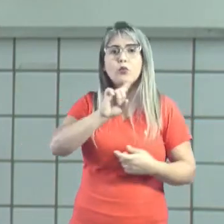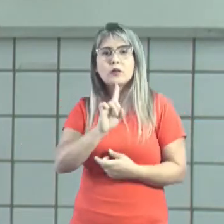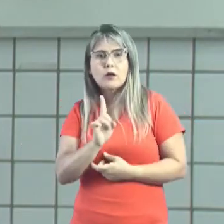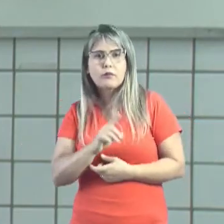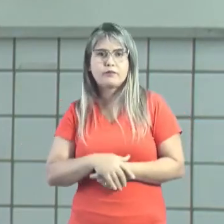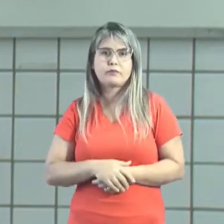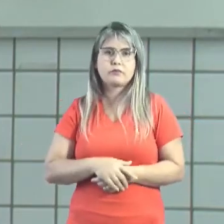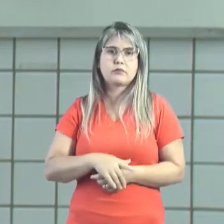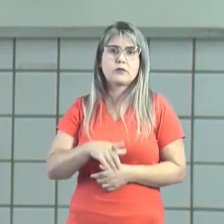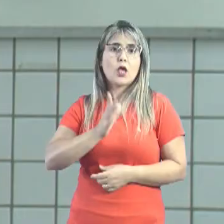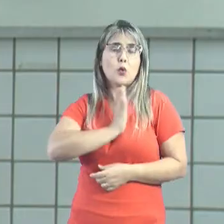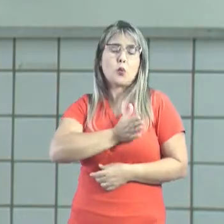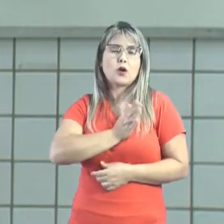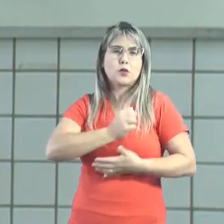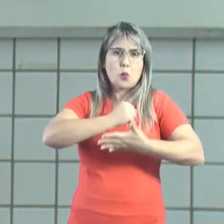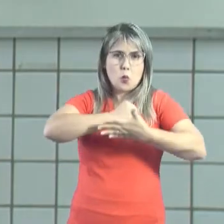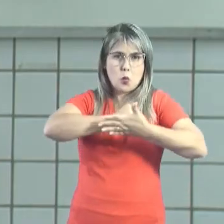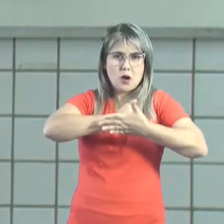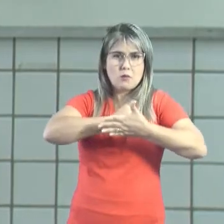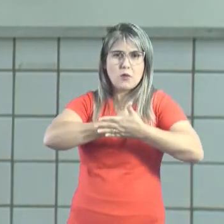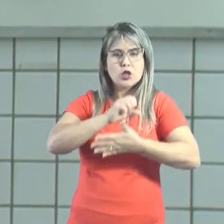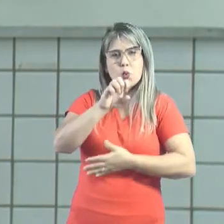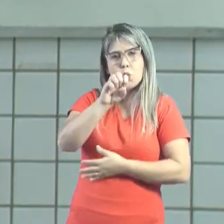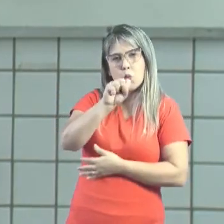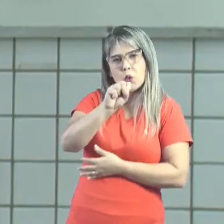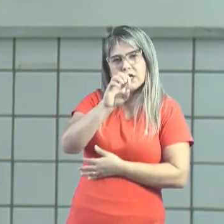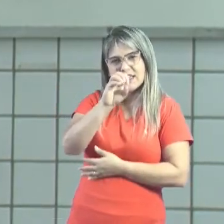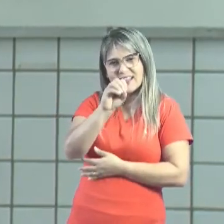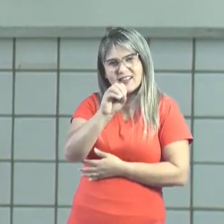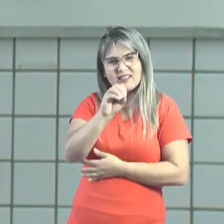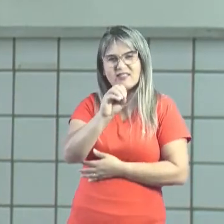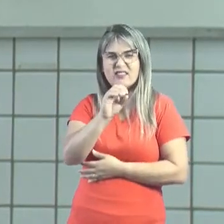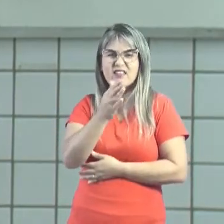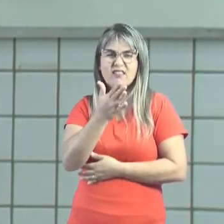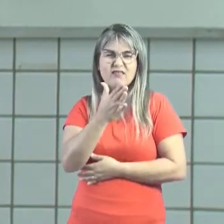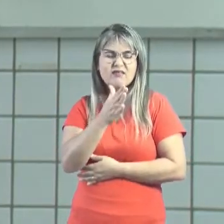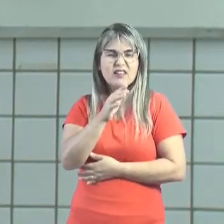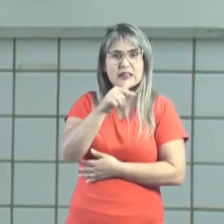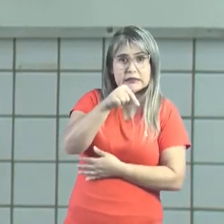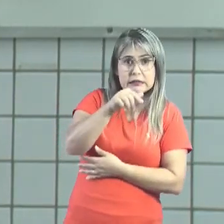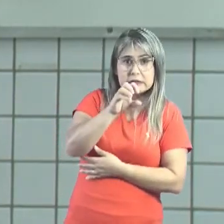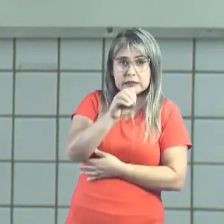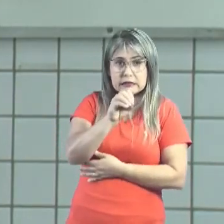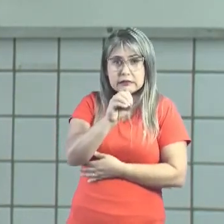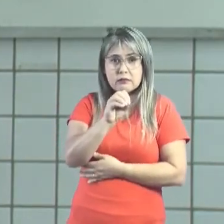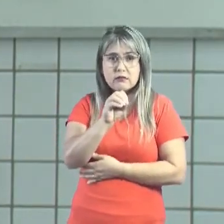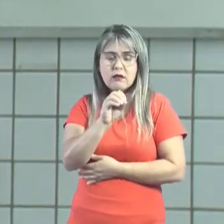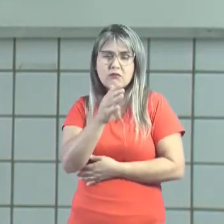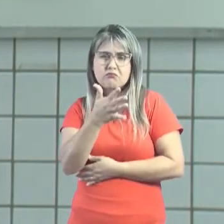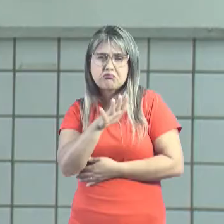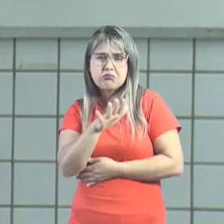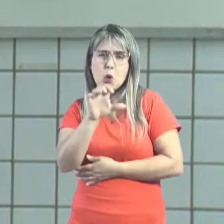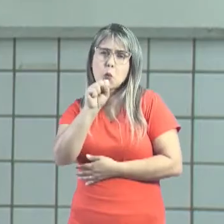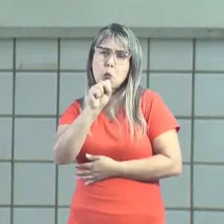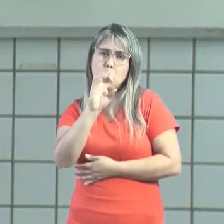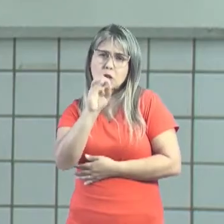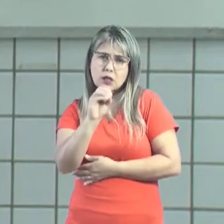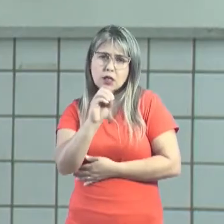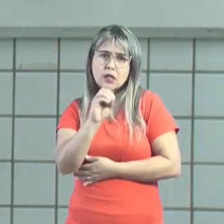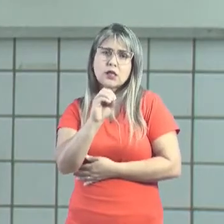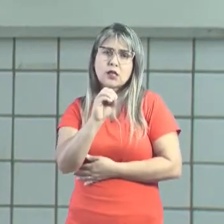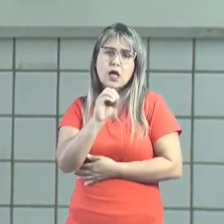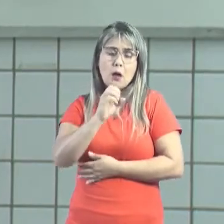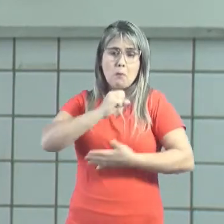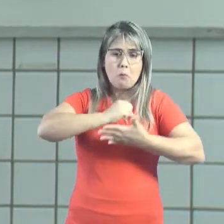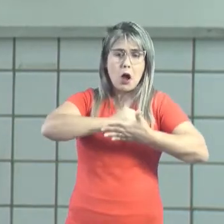80 batimentos por minuto. Lógico que essa quantidade de batimento vai depender de alguns fatores. Isso